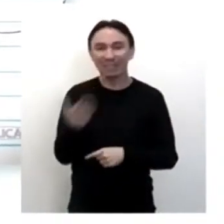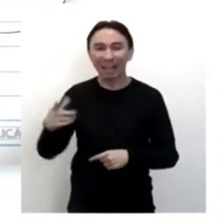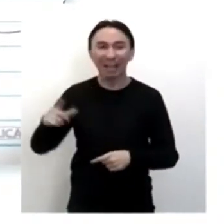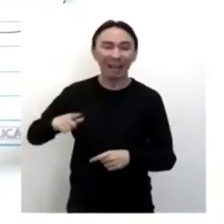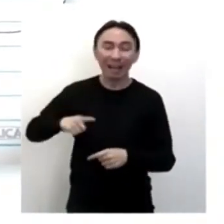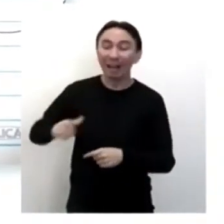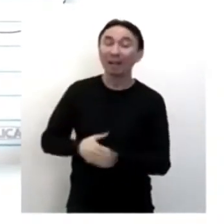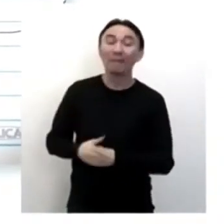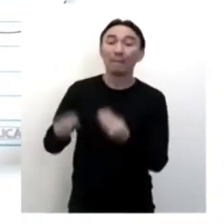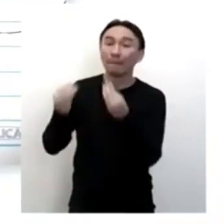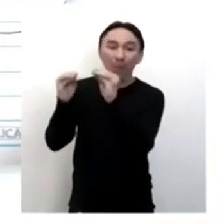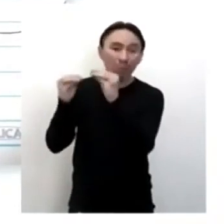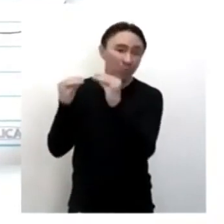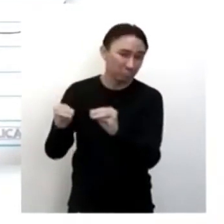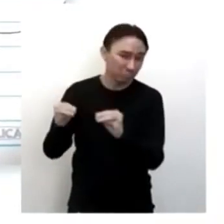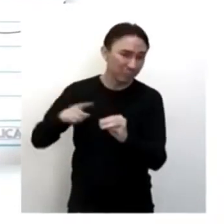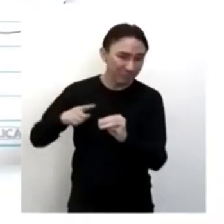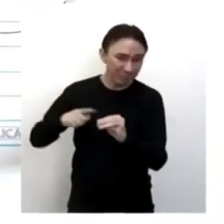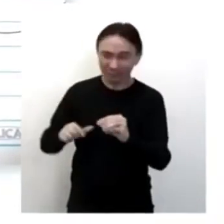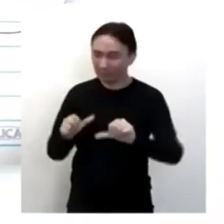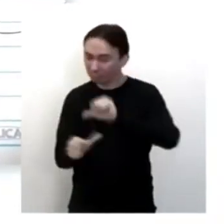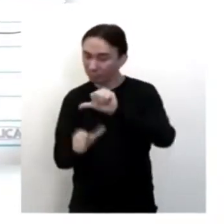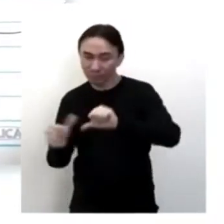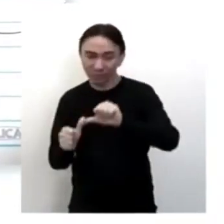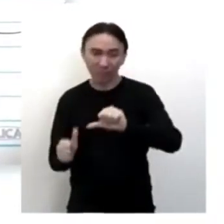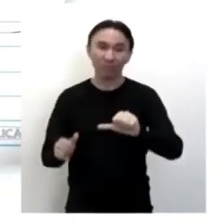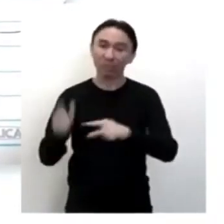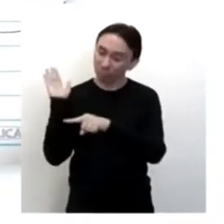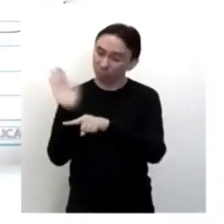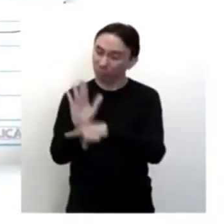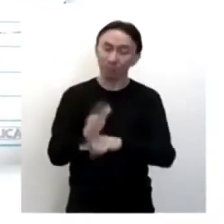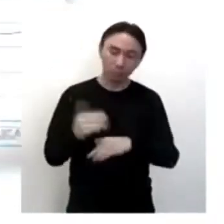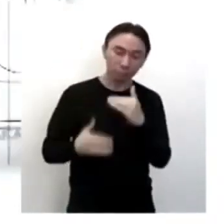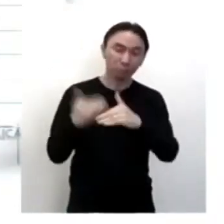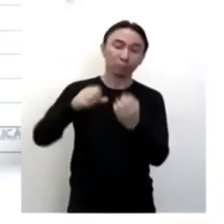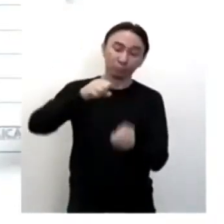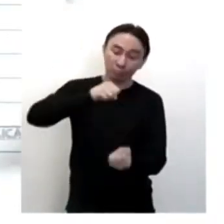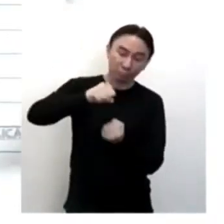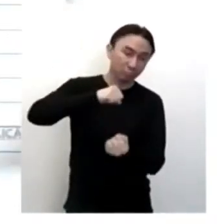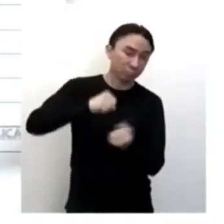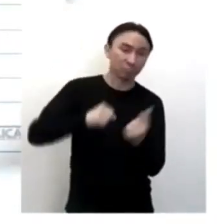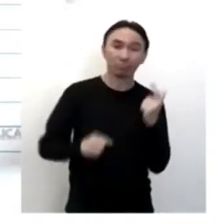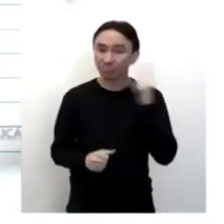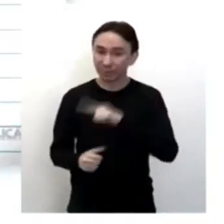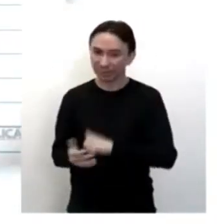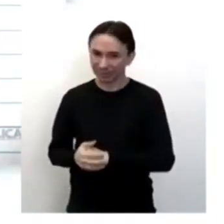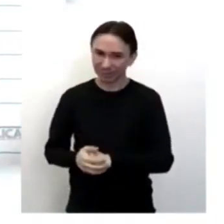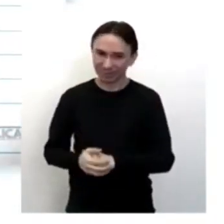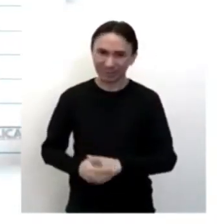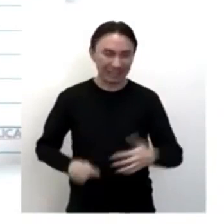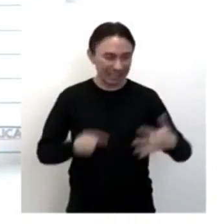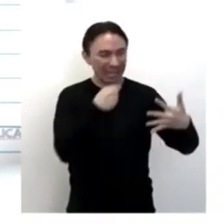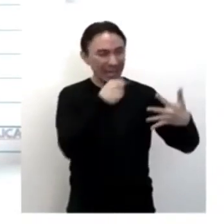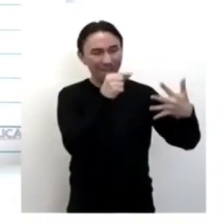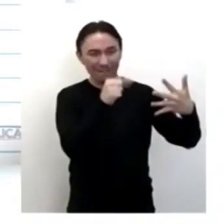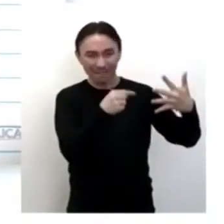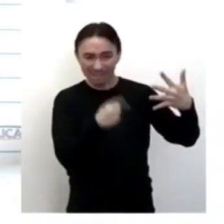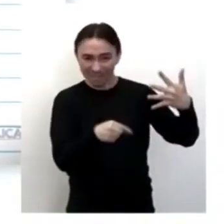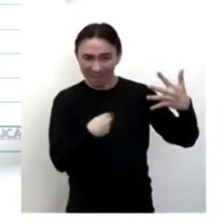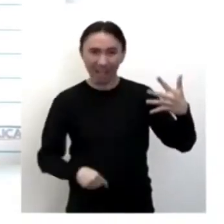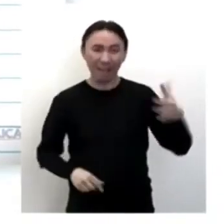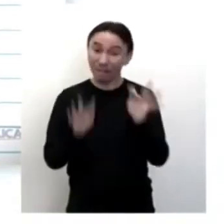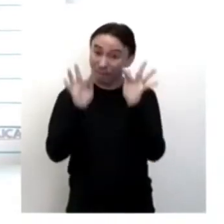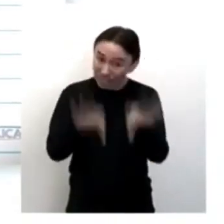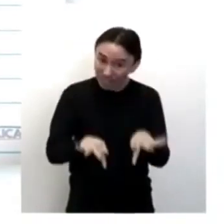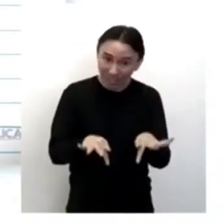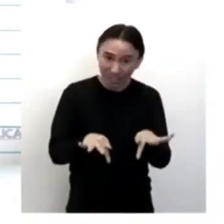que o desenvolvimento sustentável se torne realidade. Os indicadores não são um fim em si mesmos, mas sim um meio